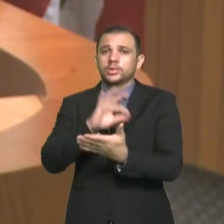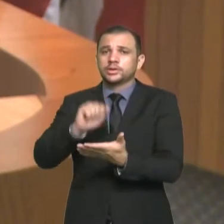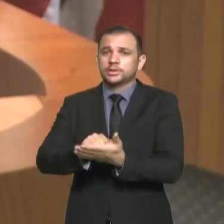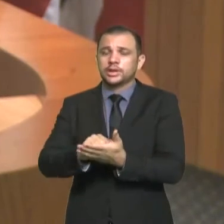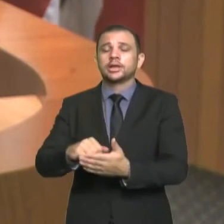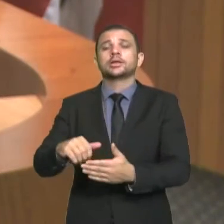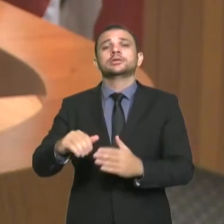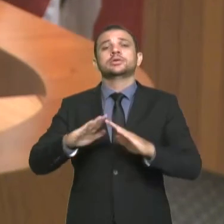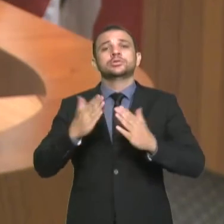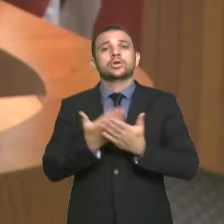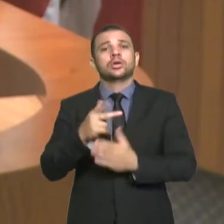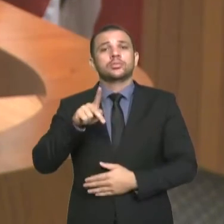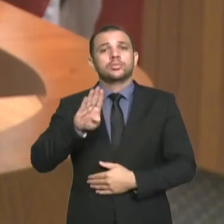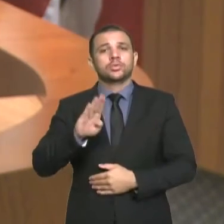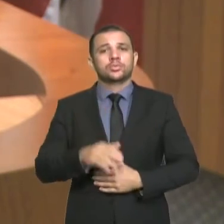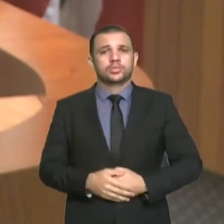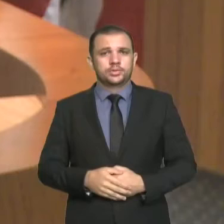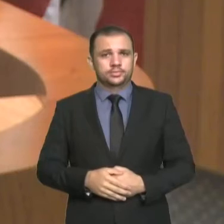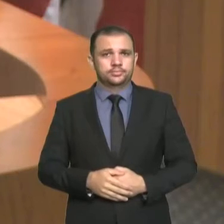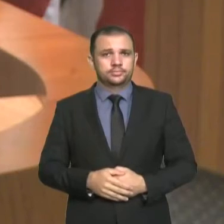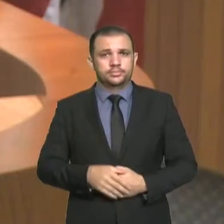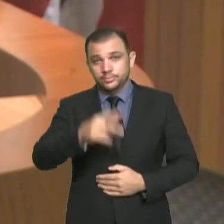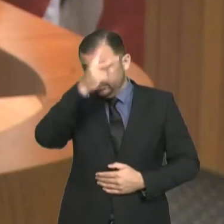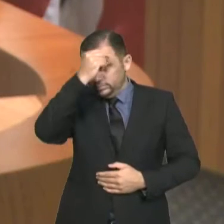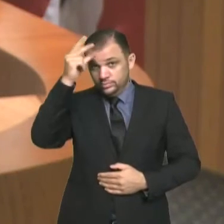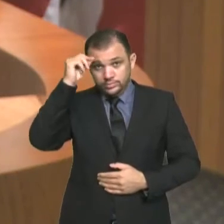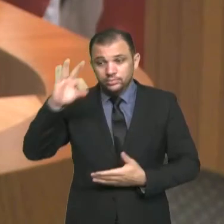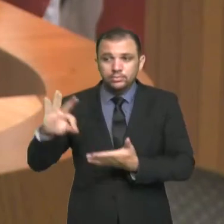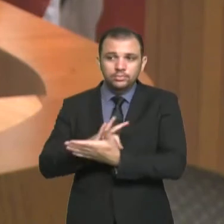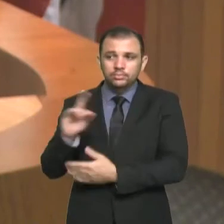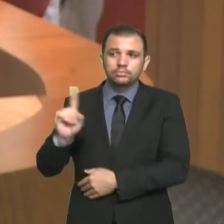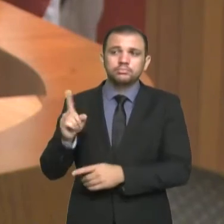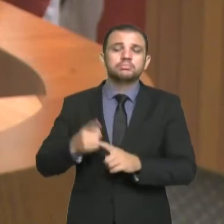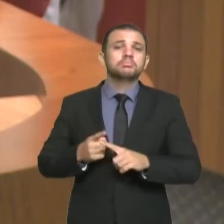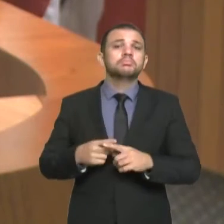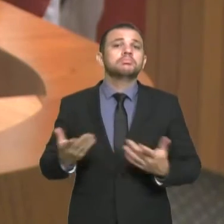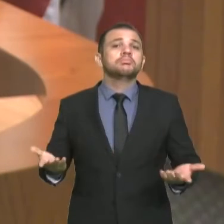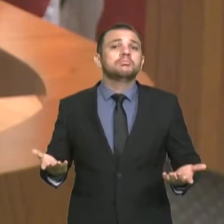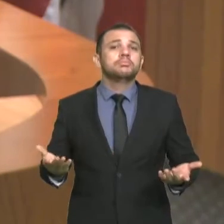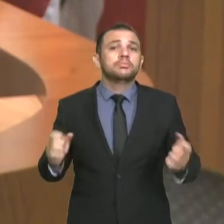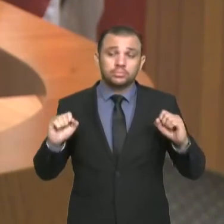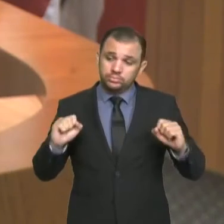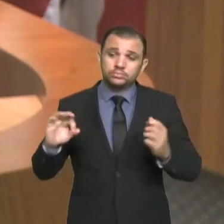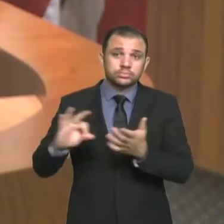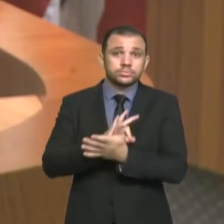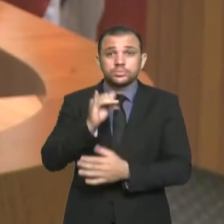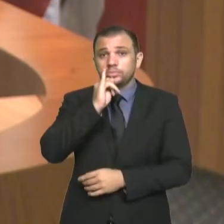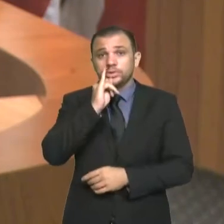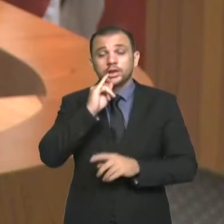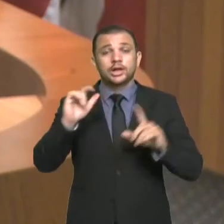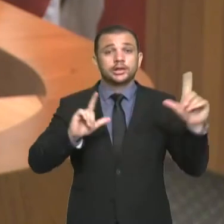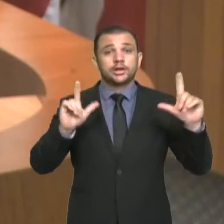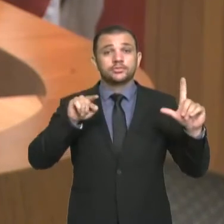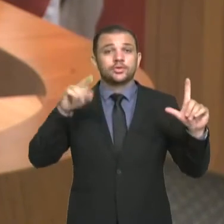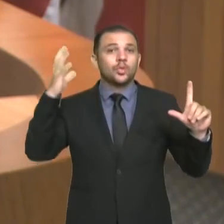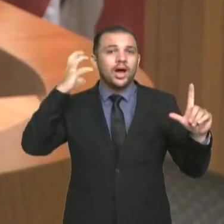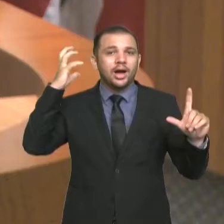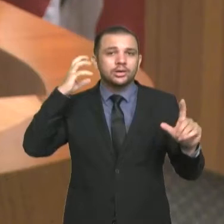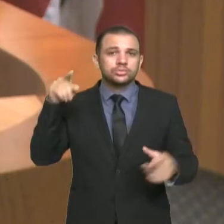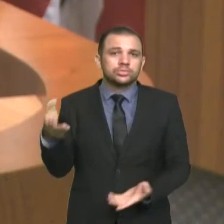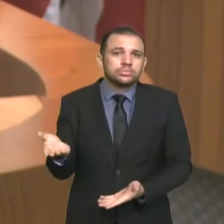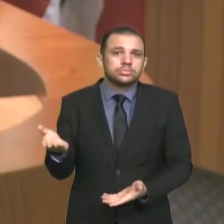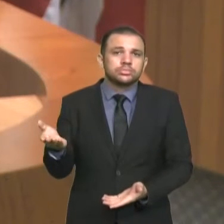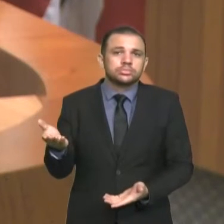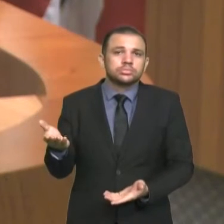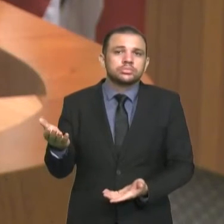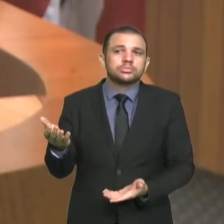estadual. Por que a prefeitura não contrata ao menos um canal na rádio para que esses alunos possam ter acesso à